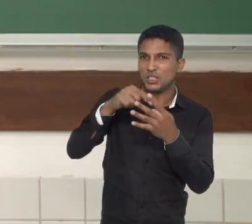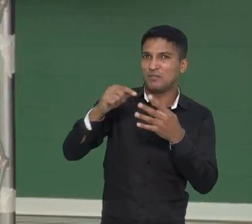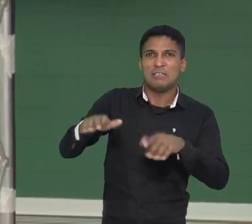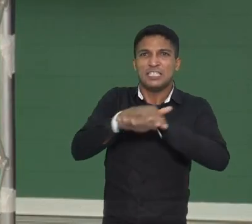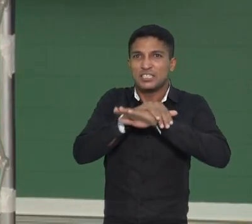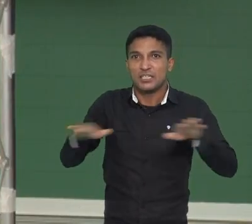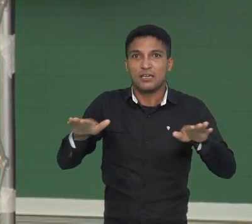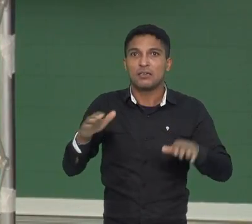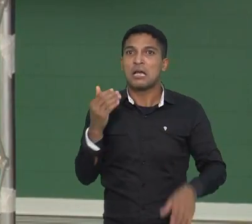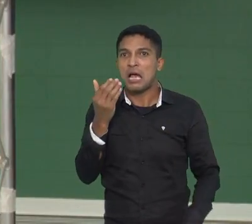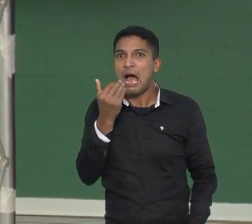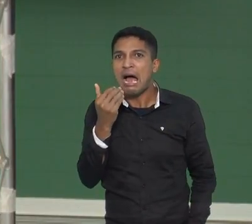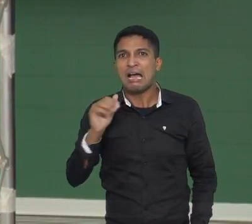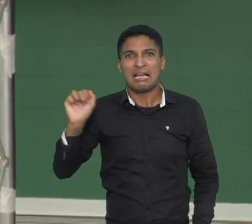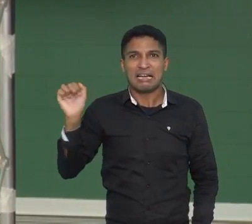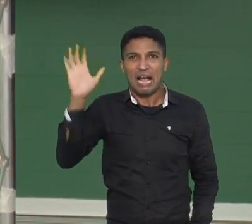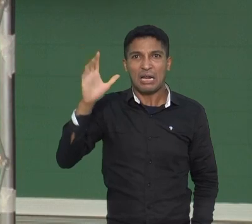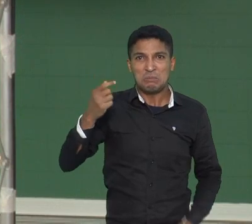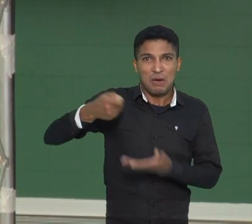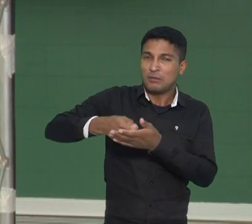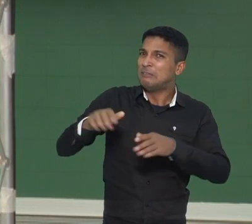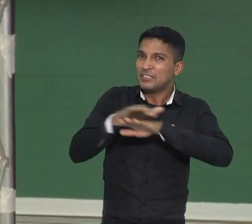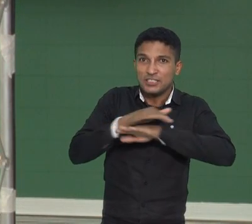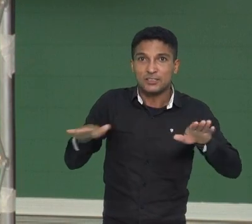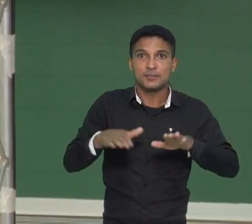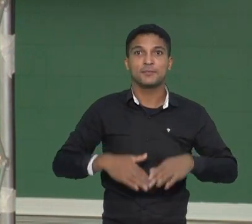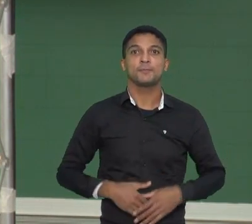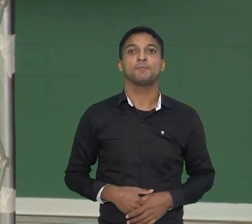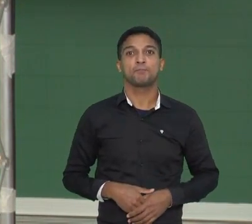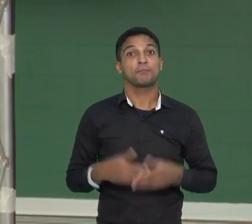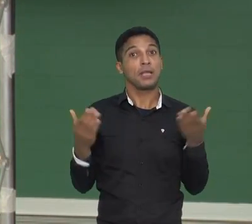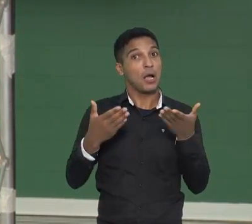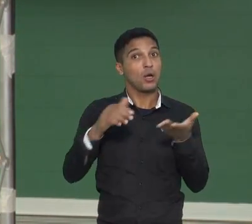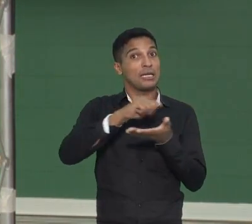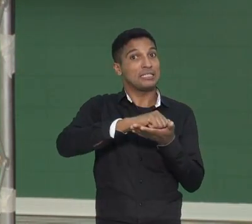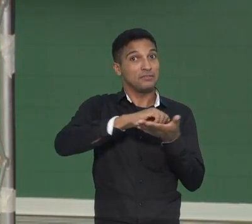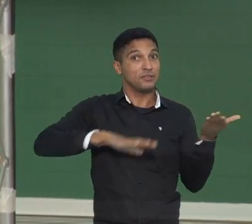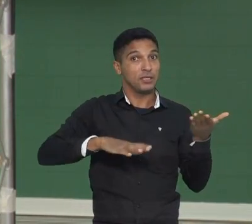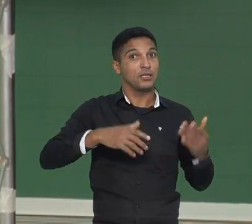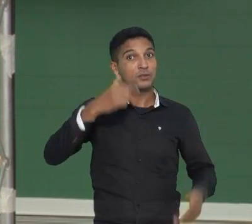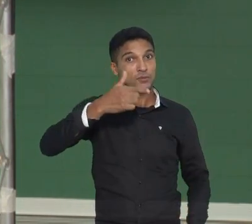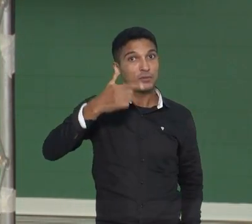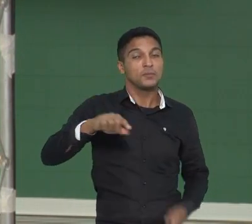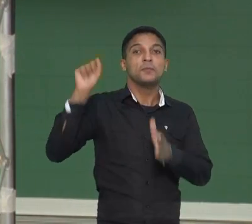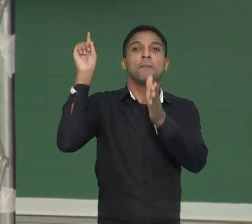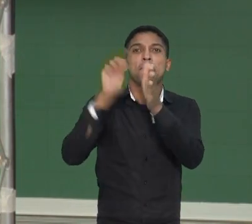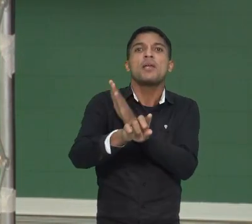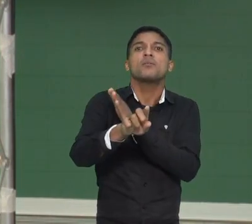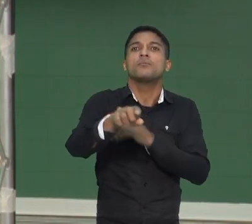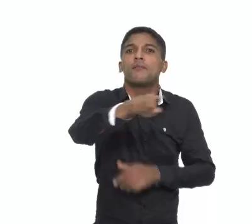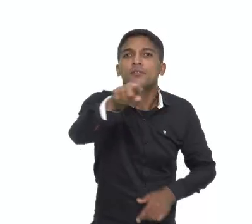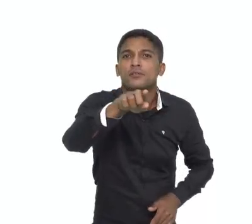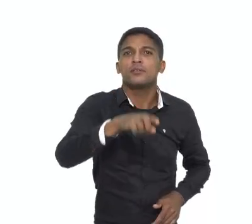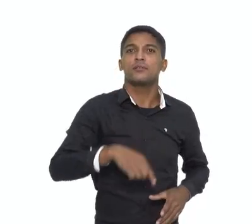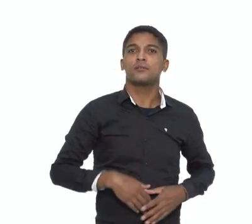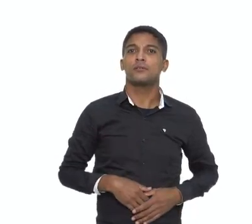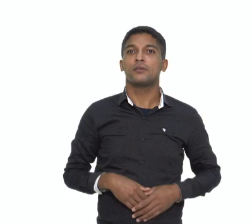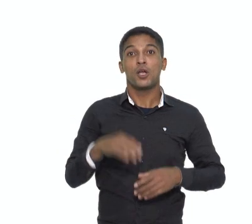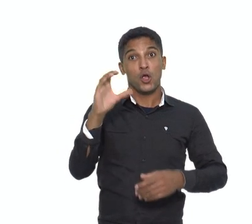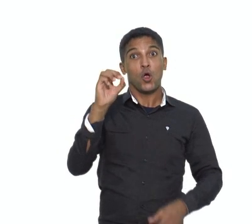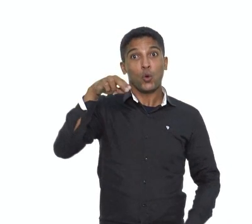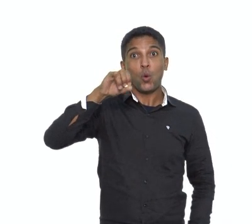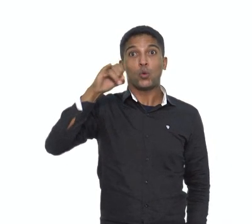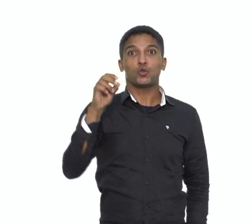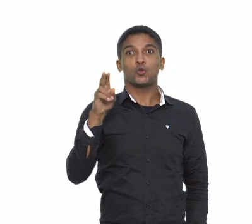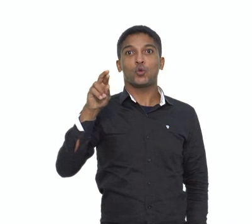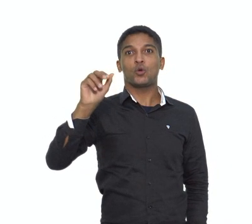E na atividade número 2, eu aqui pergunto para vocês, em relação à Conjuração Baiana, responda, qual